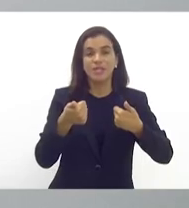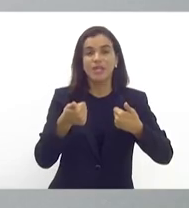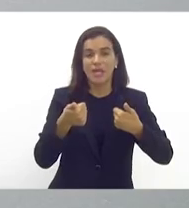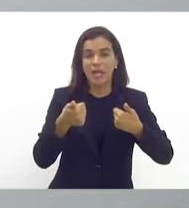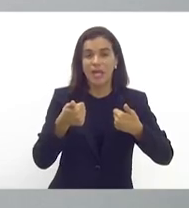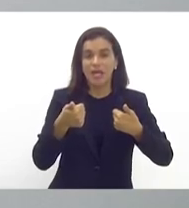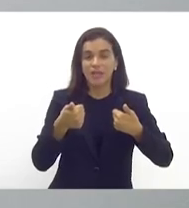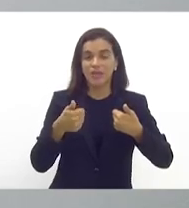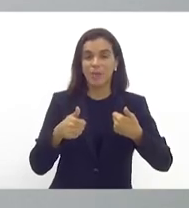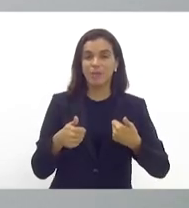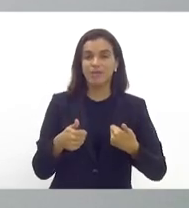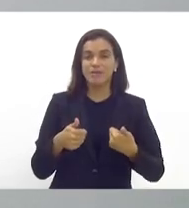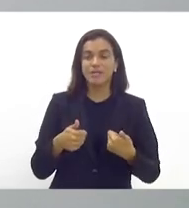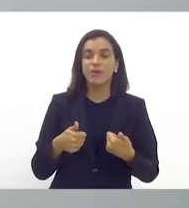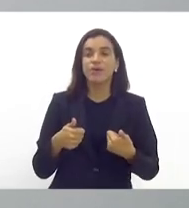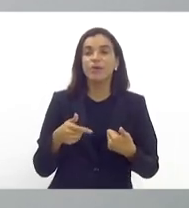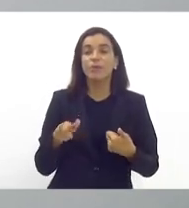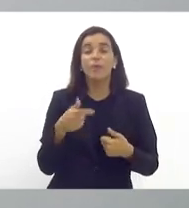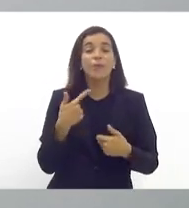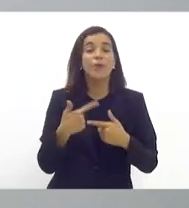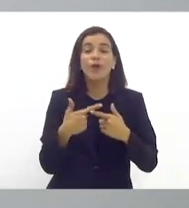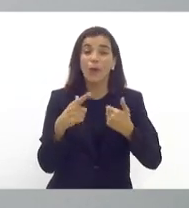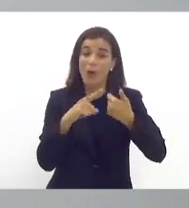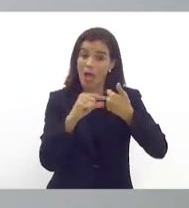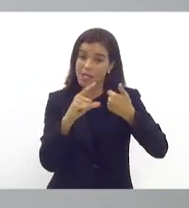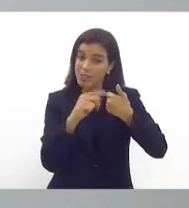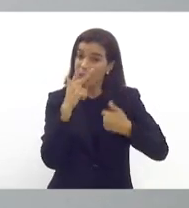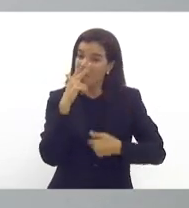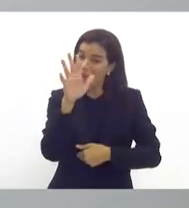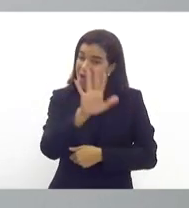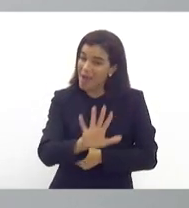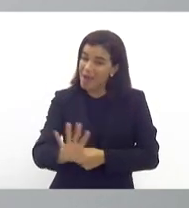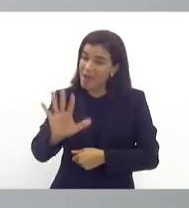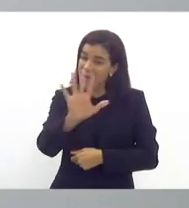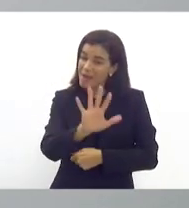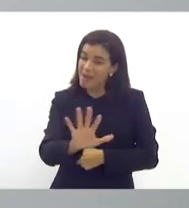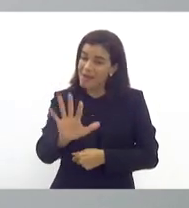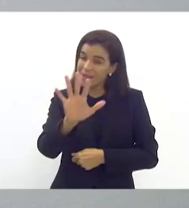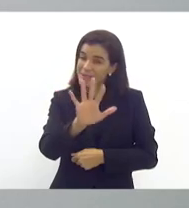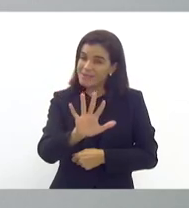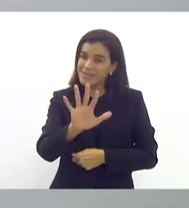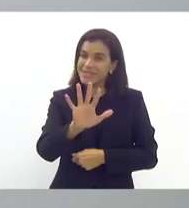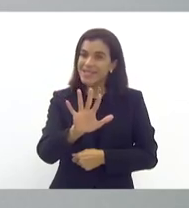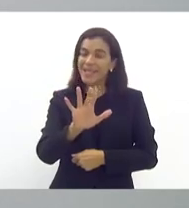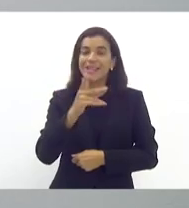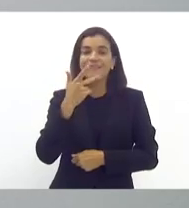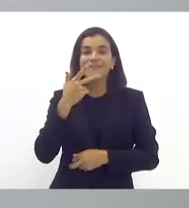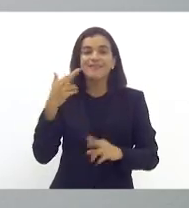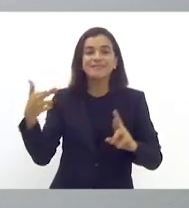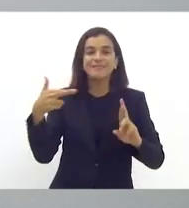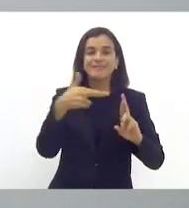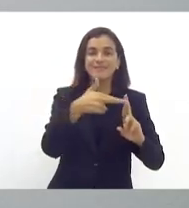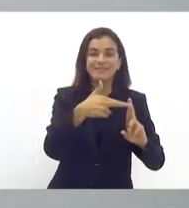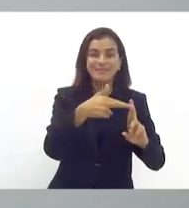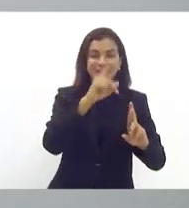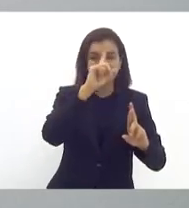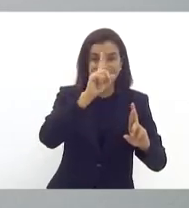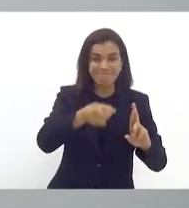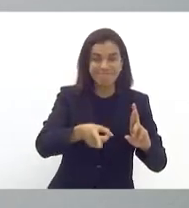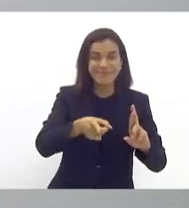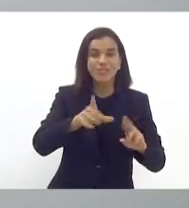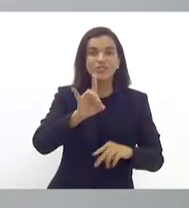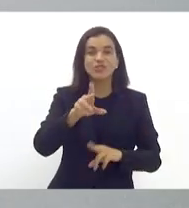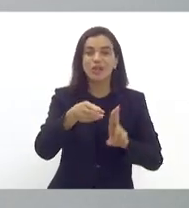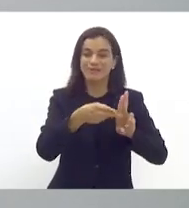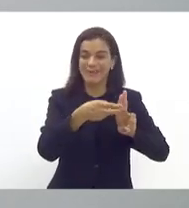por quê Porque ele aquele artigo parece parece que ele está se referindo e ordenando apenas ao